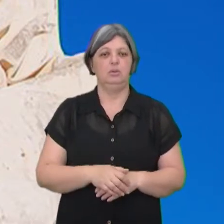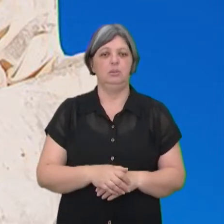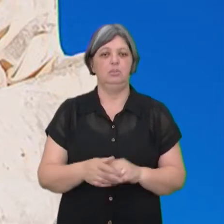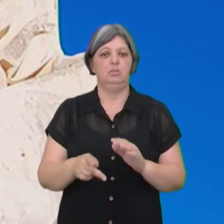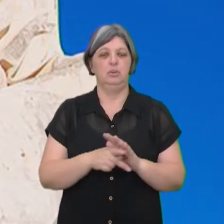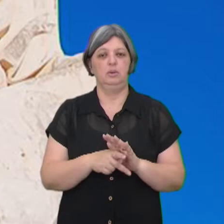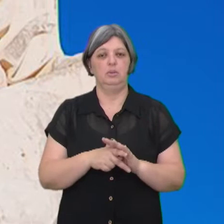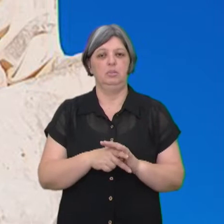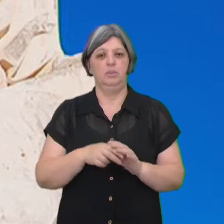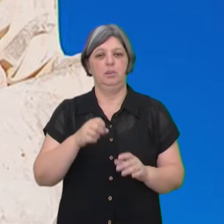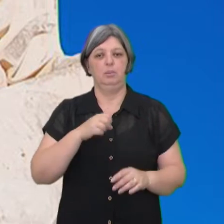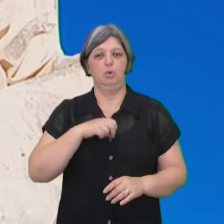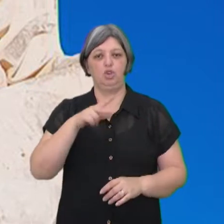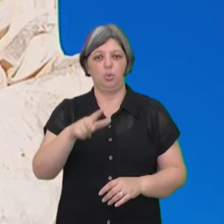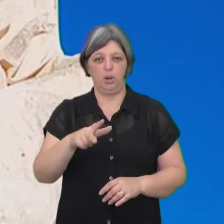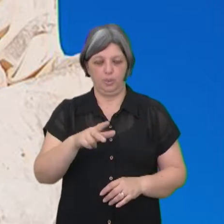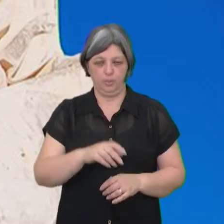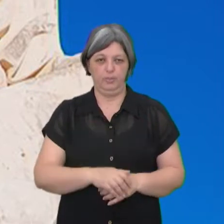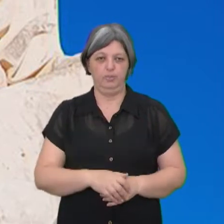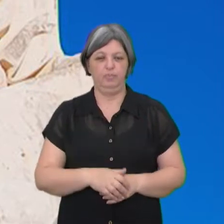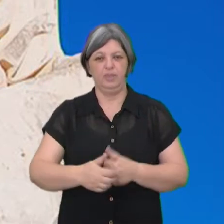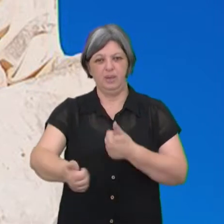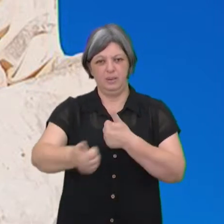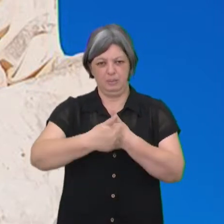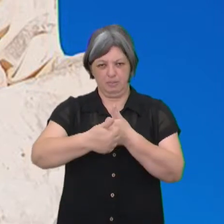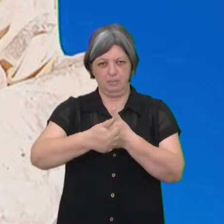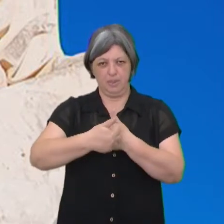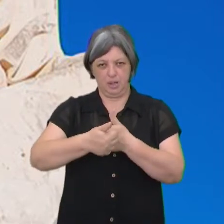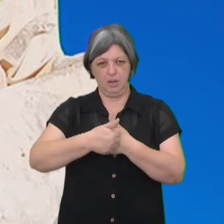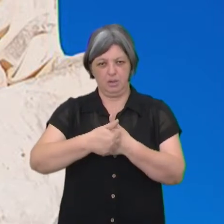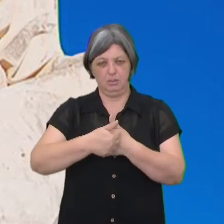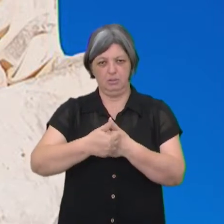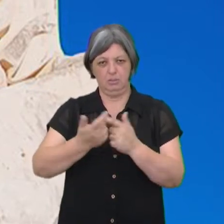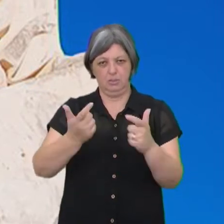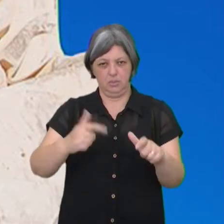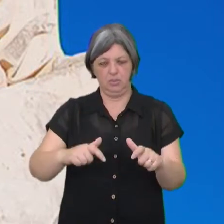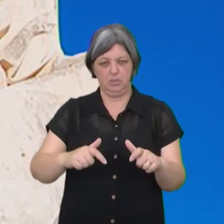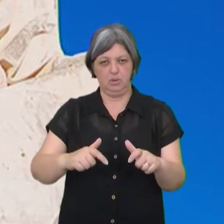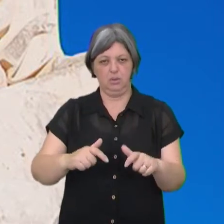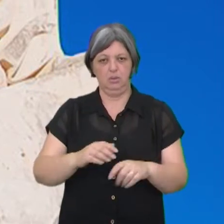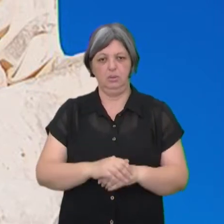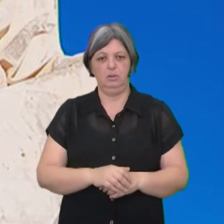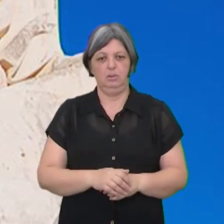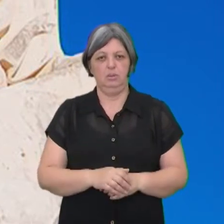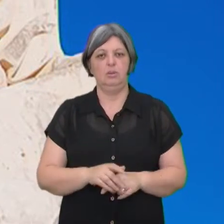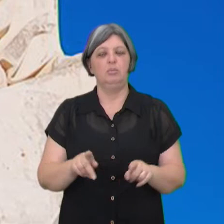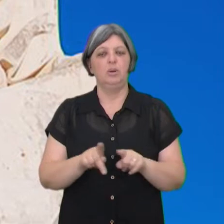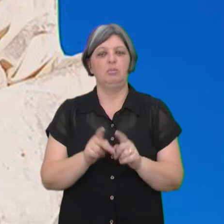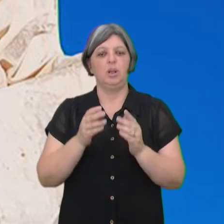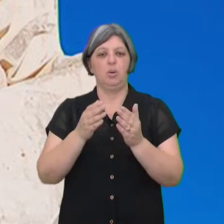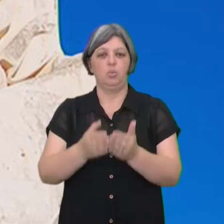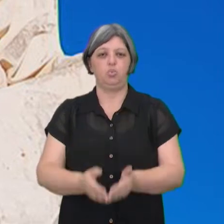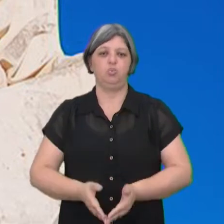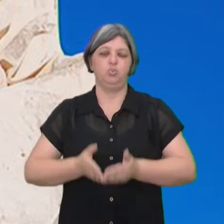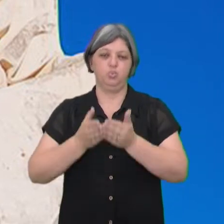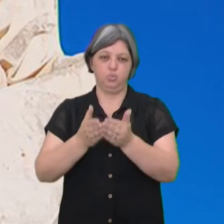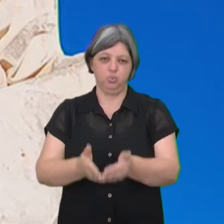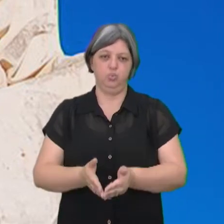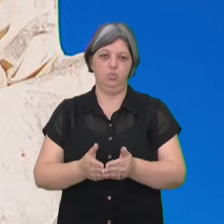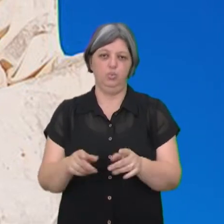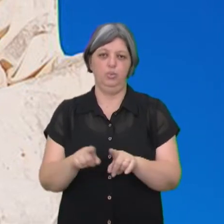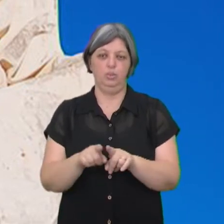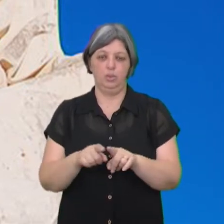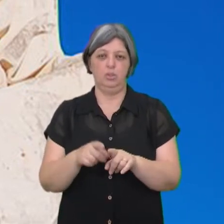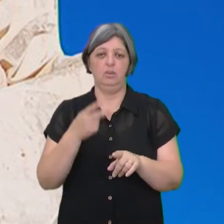Lisboa, bem próximo, ou praticamente no mesmo lugar, da onde saíam os navios aí para o que eles chamavam